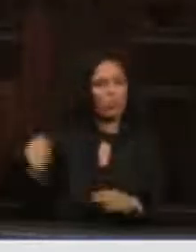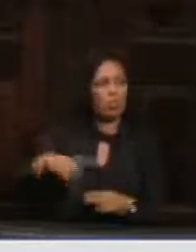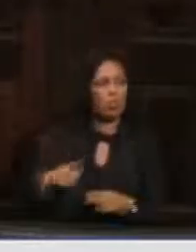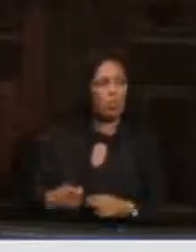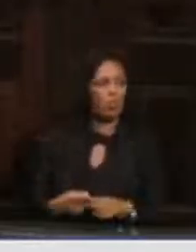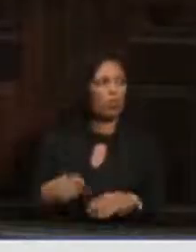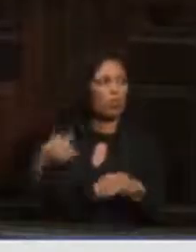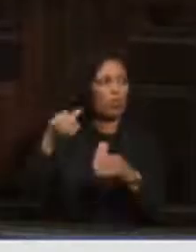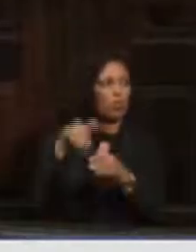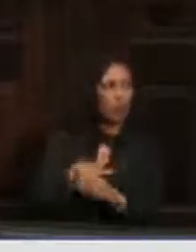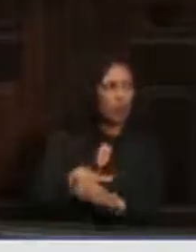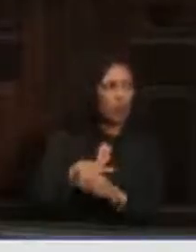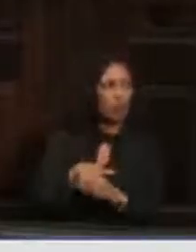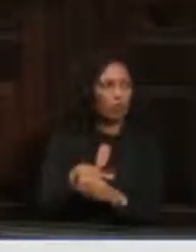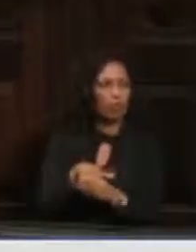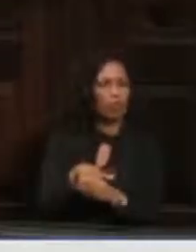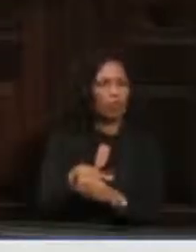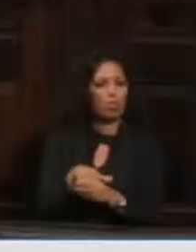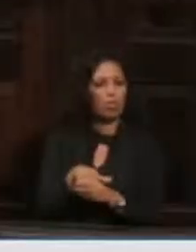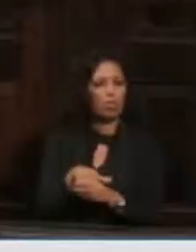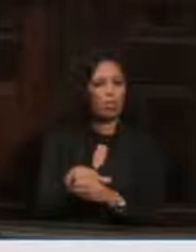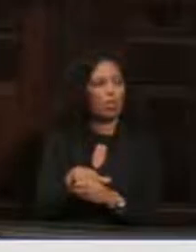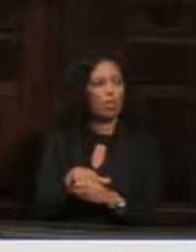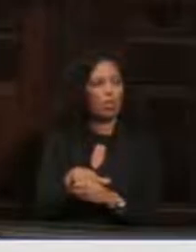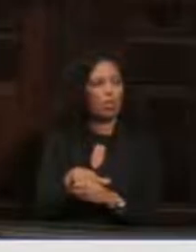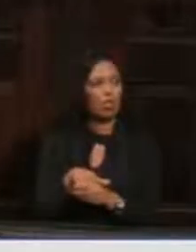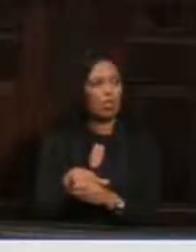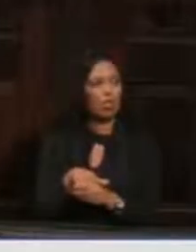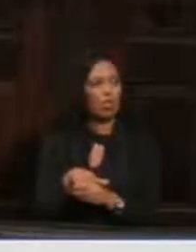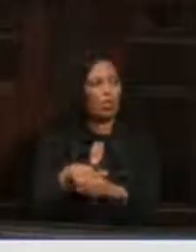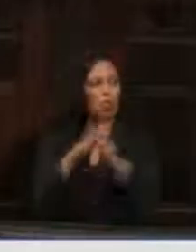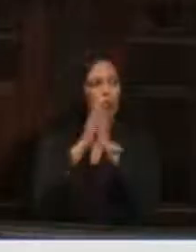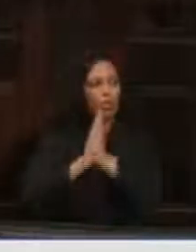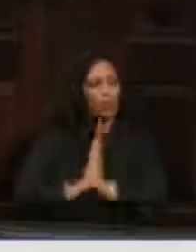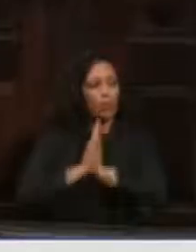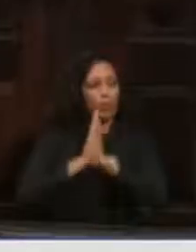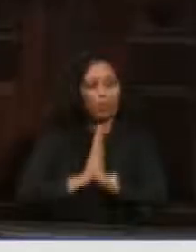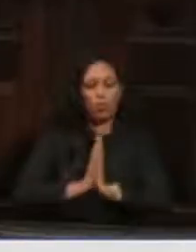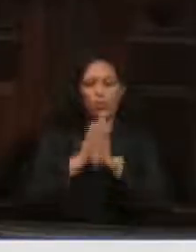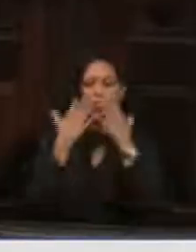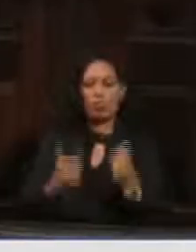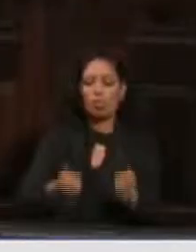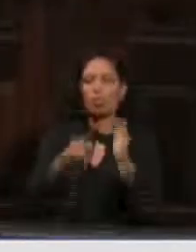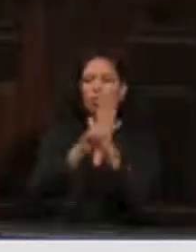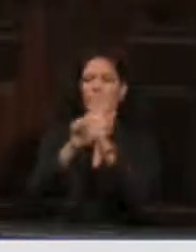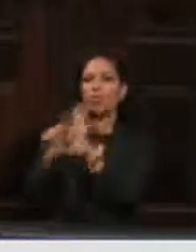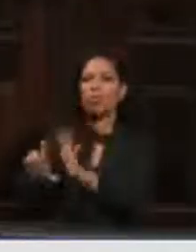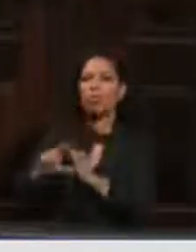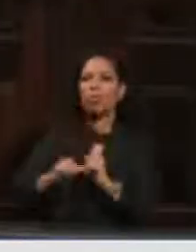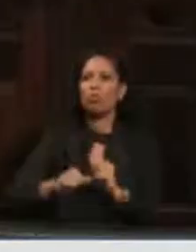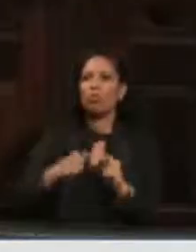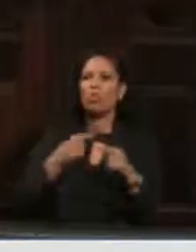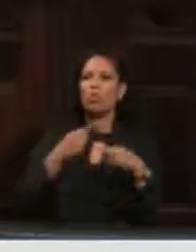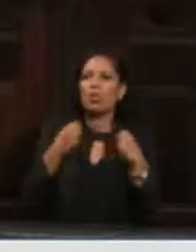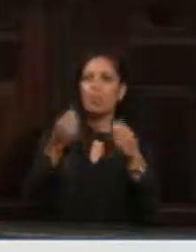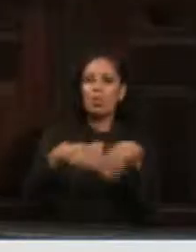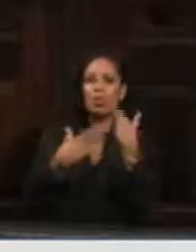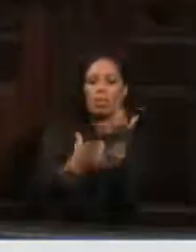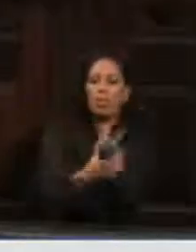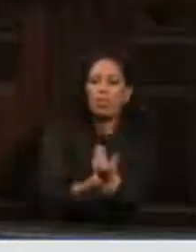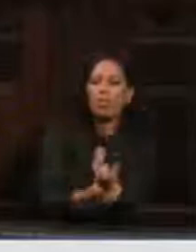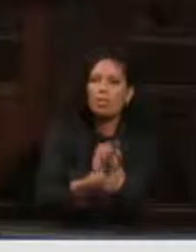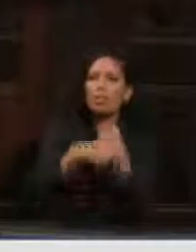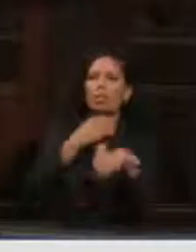que votem, eu vou te dar parte agora, que votem a favor desse projeto para dar segurança aos cidadãos